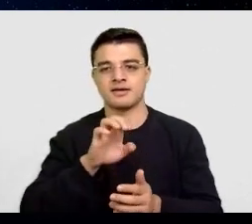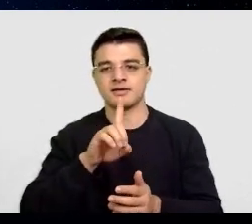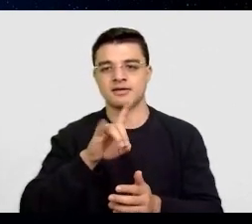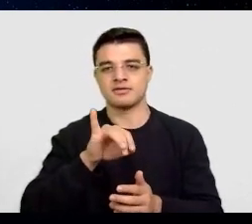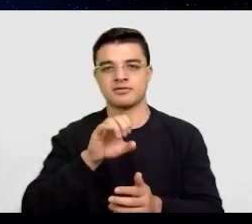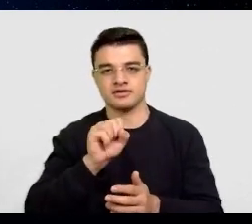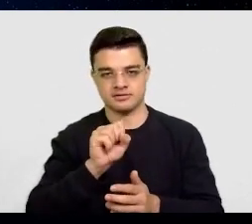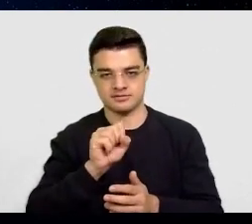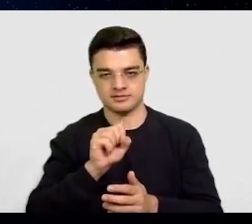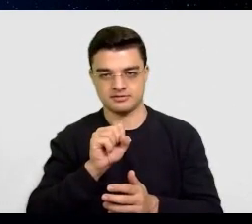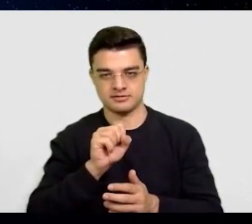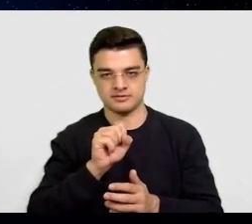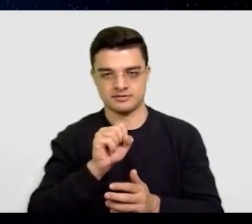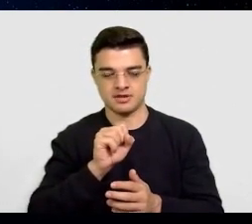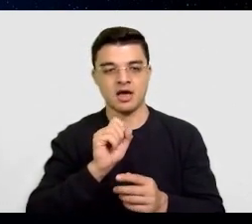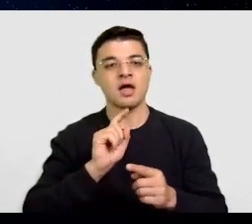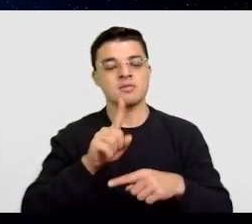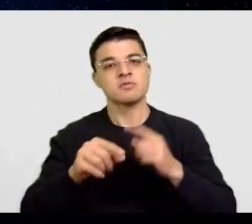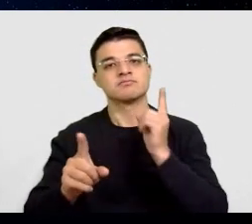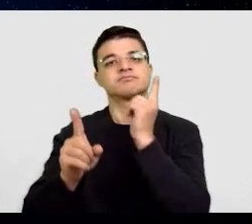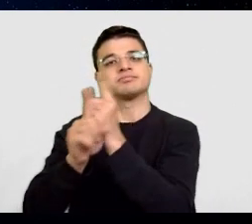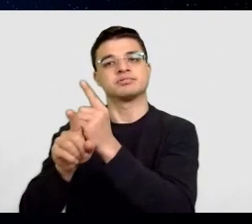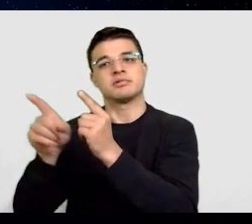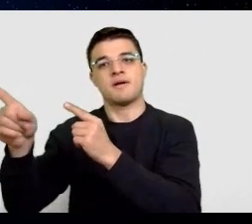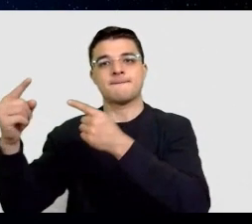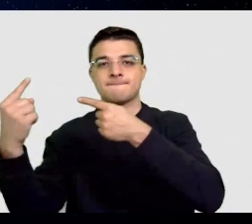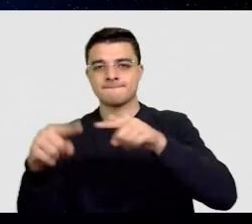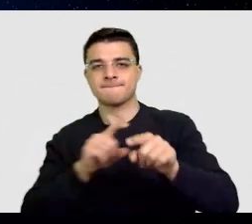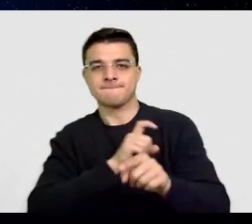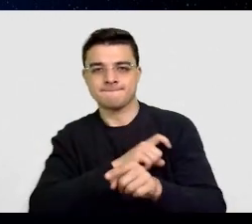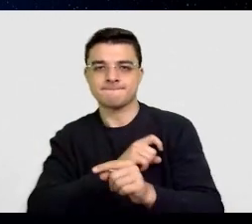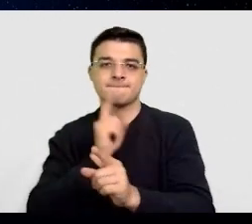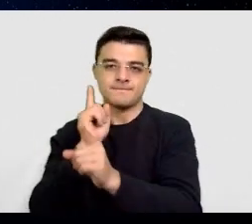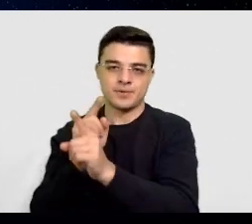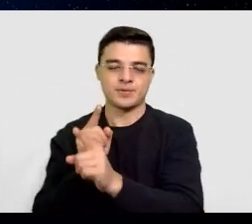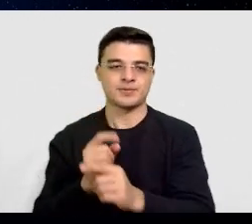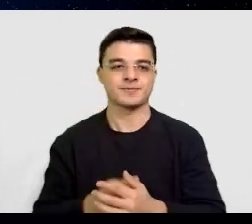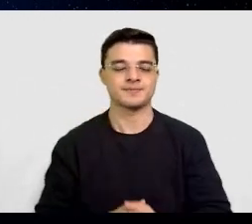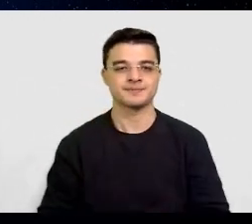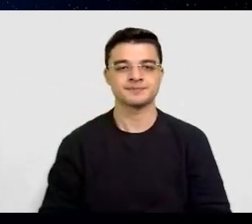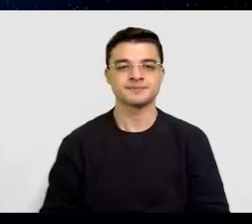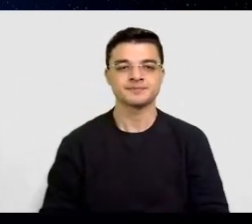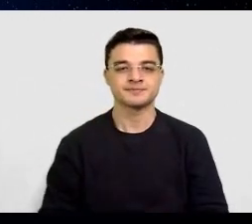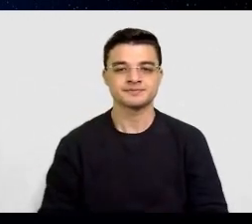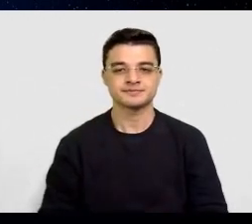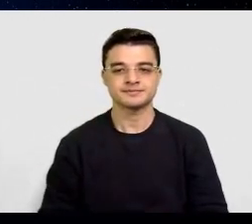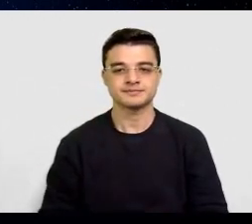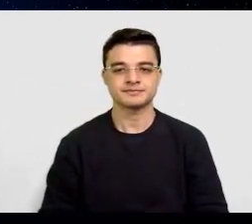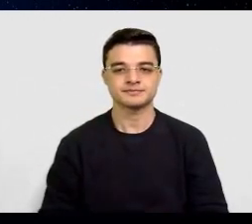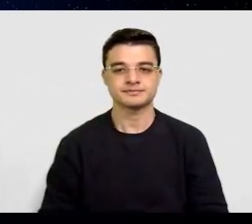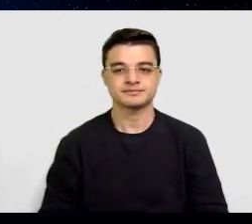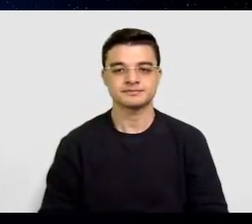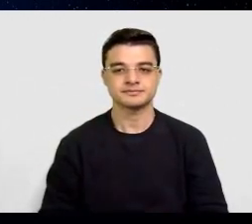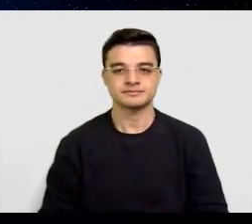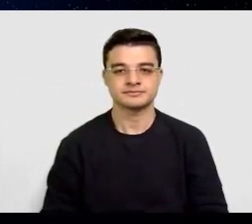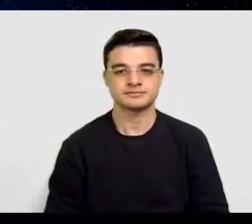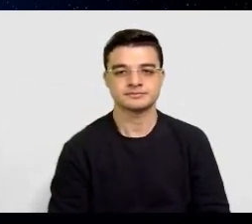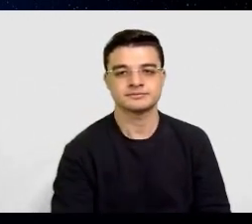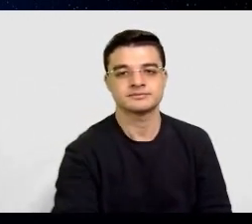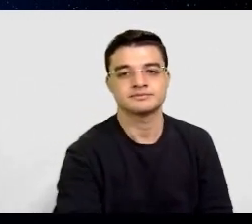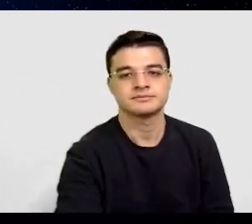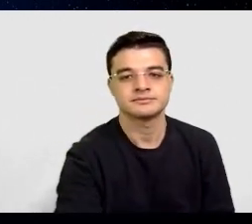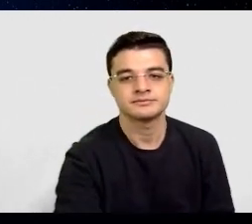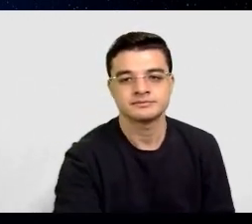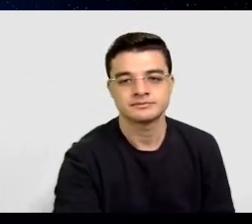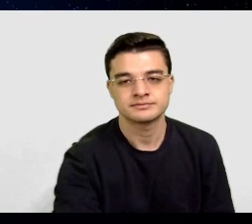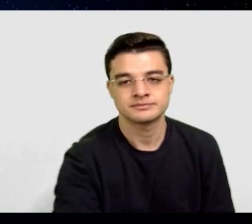atacante. Então, essa é a ideia, ok? Aqui eu coloquei para vocês verem a ferramenta que